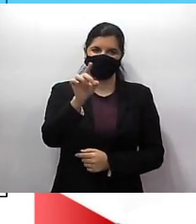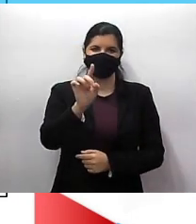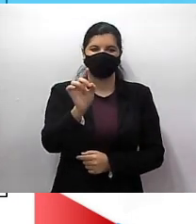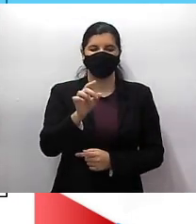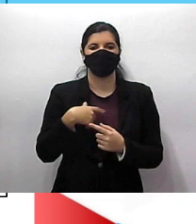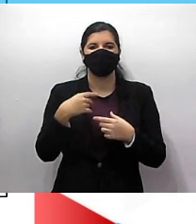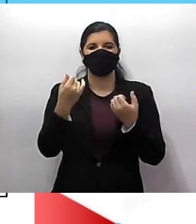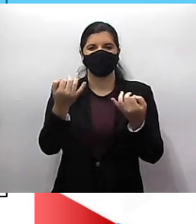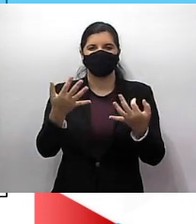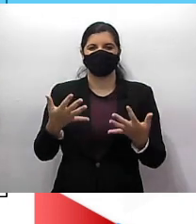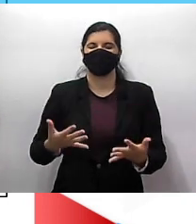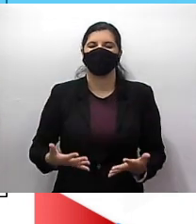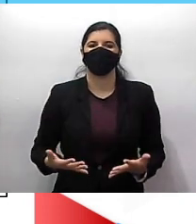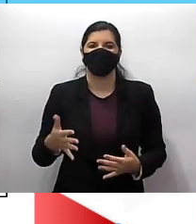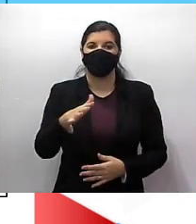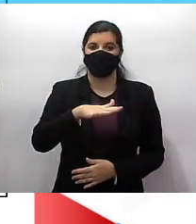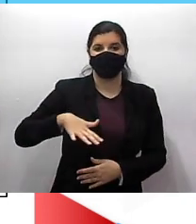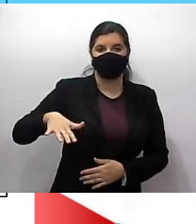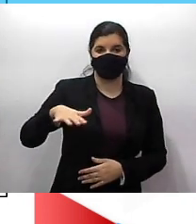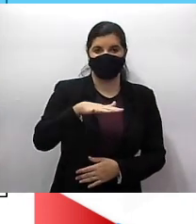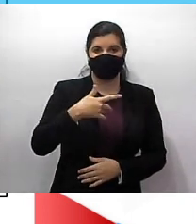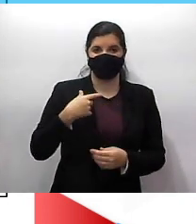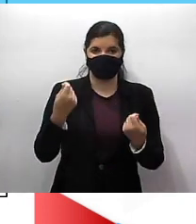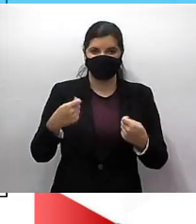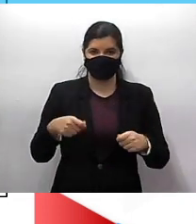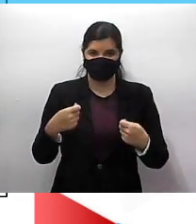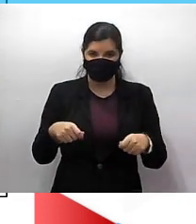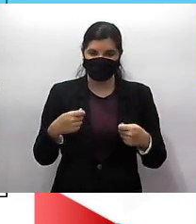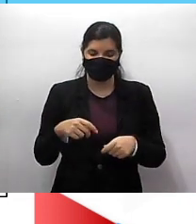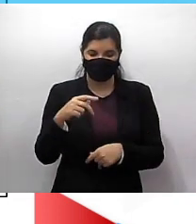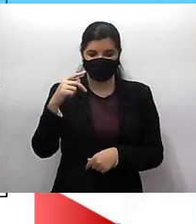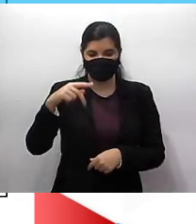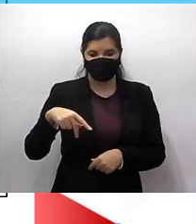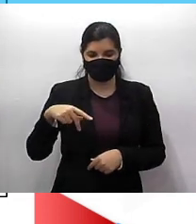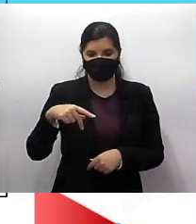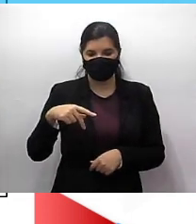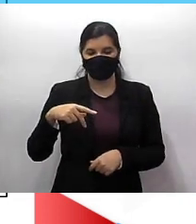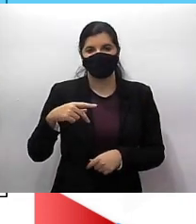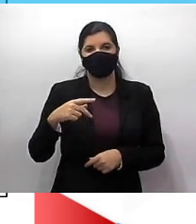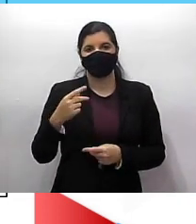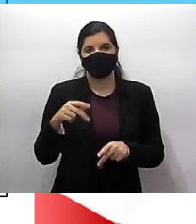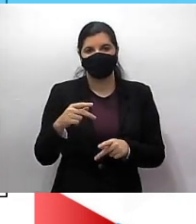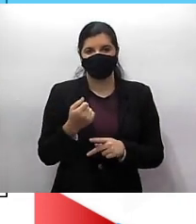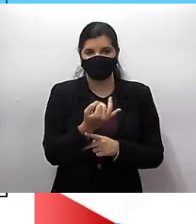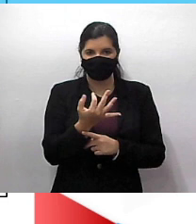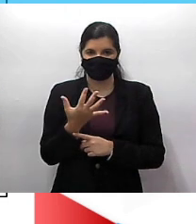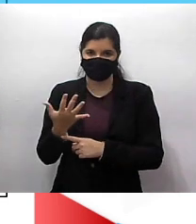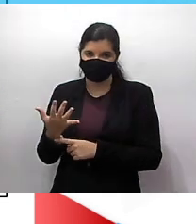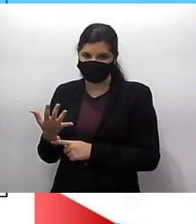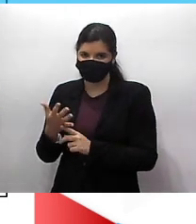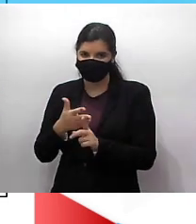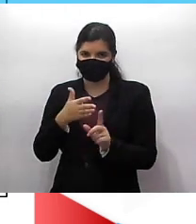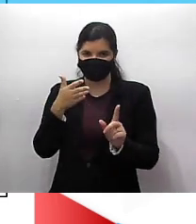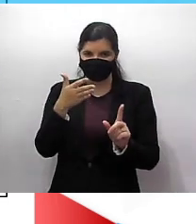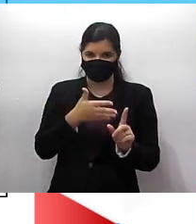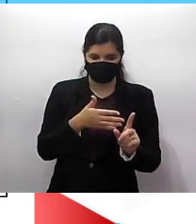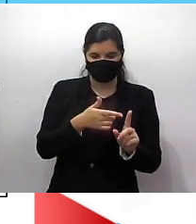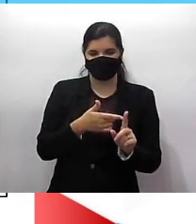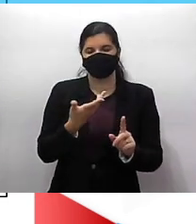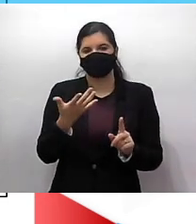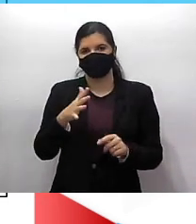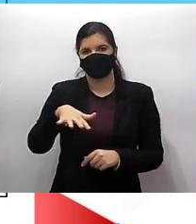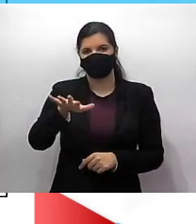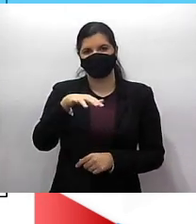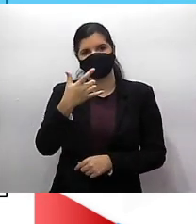for falar de área, eu preciso do perímetro para unidade de medida, de referência, mas